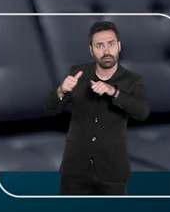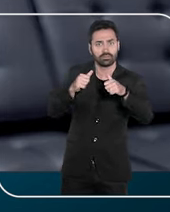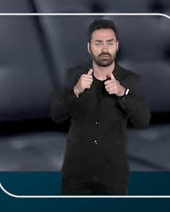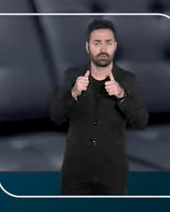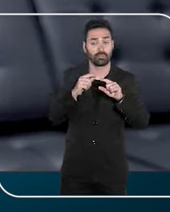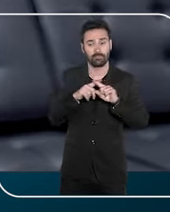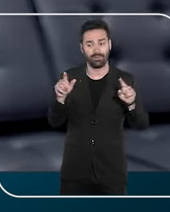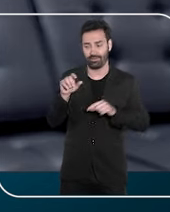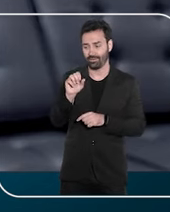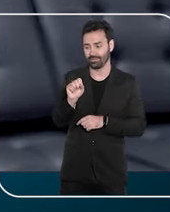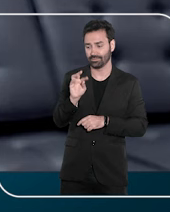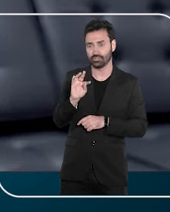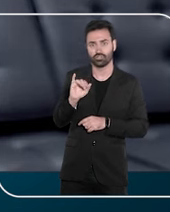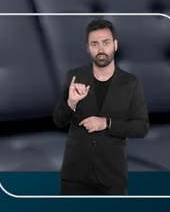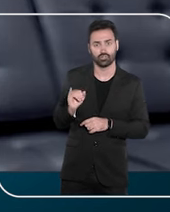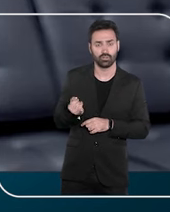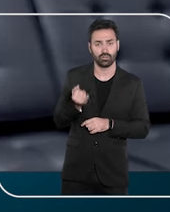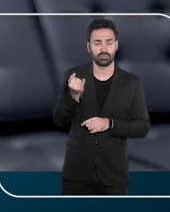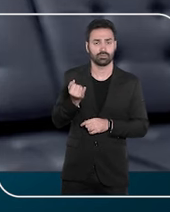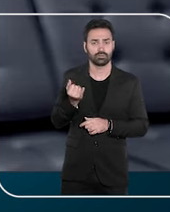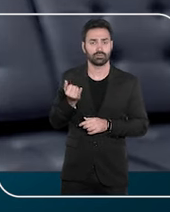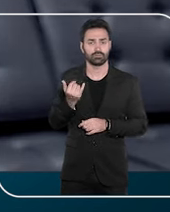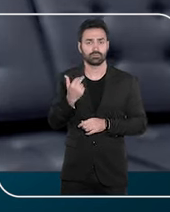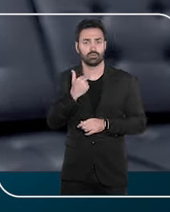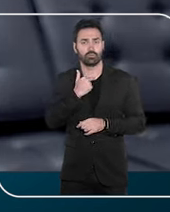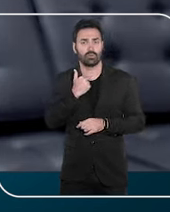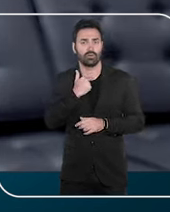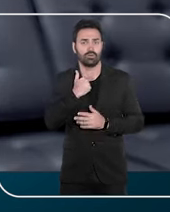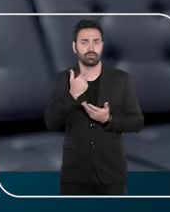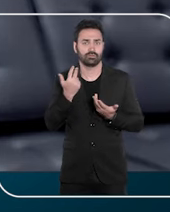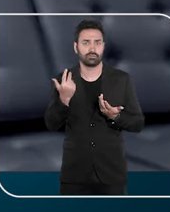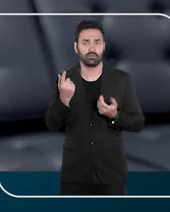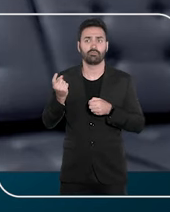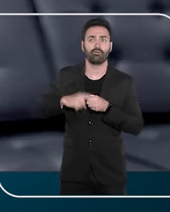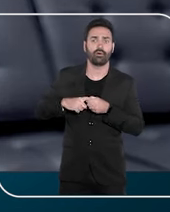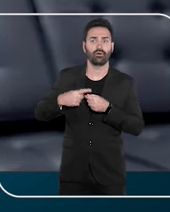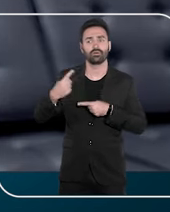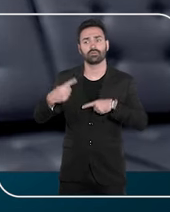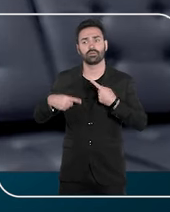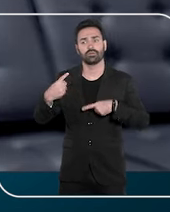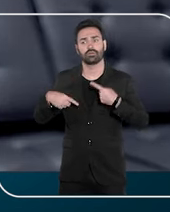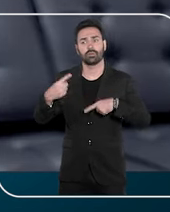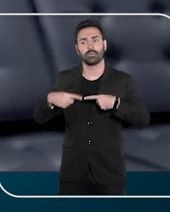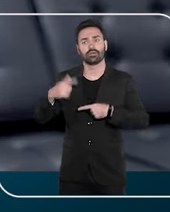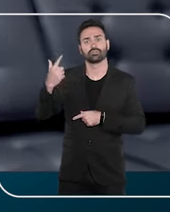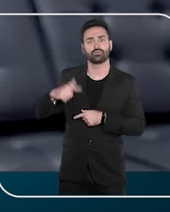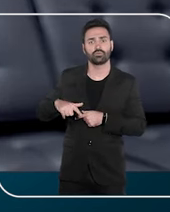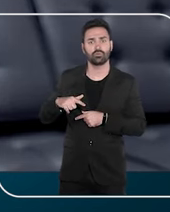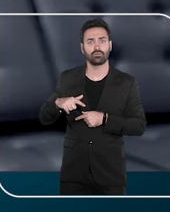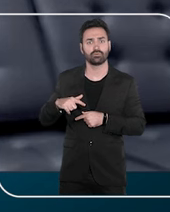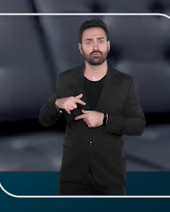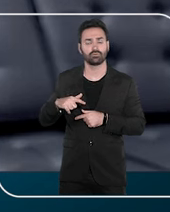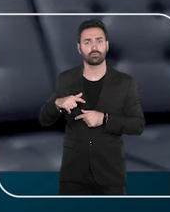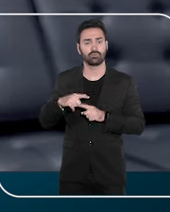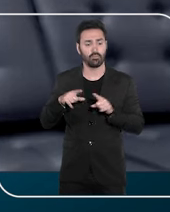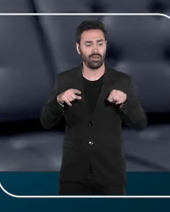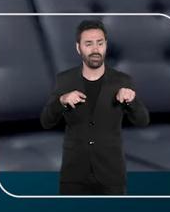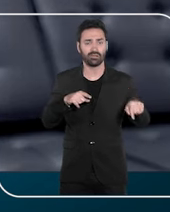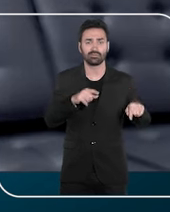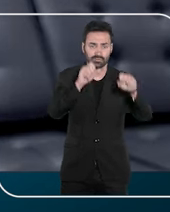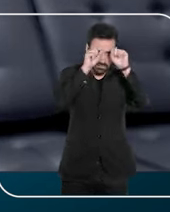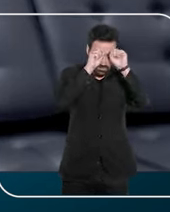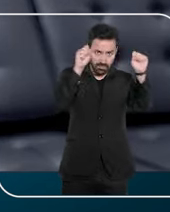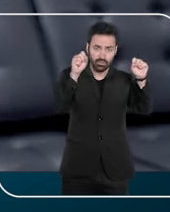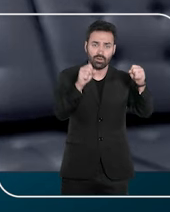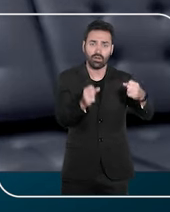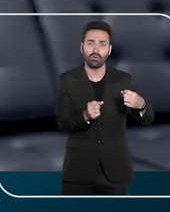pode reacender debates sobre matéria probatória, por exemplo, ou sobre